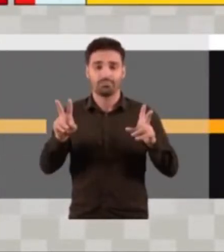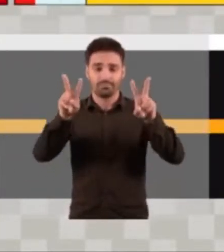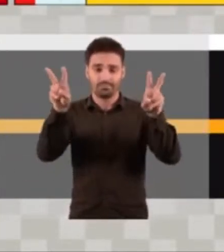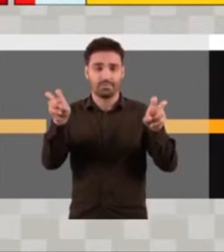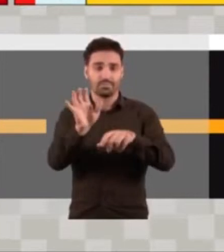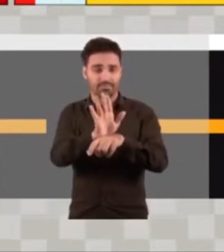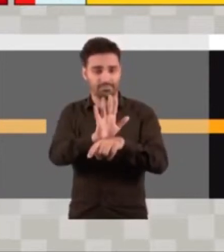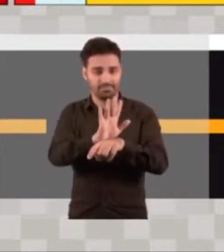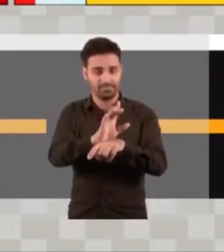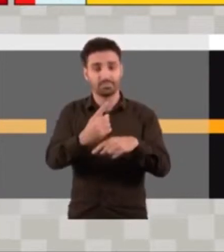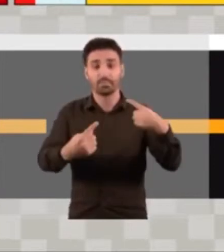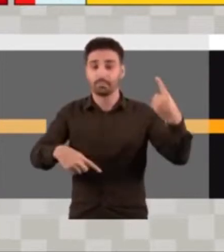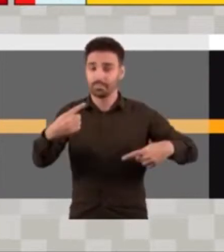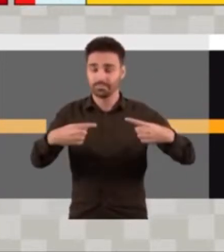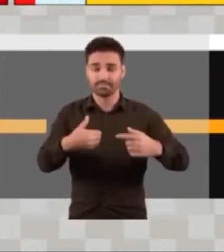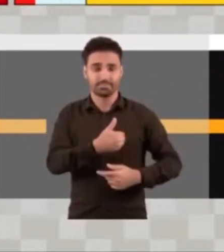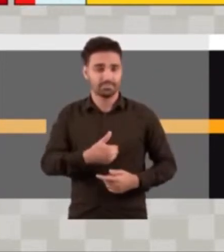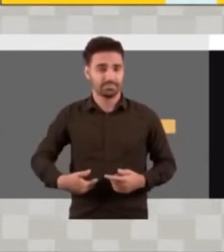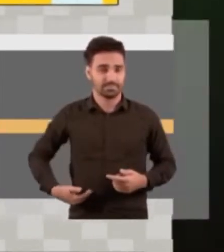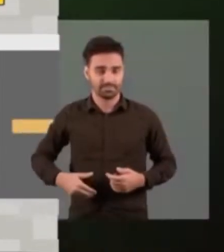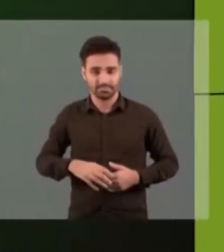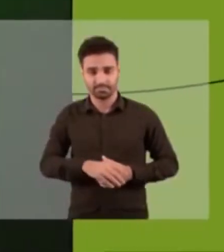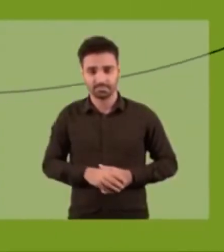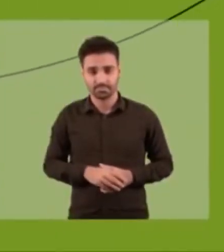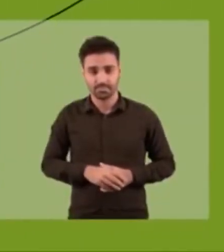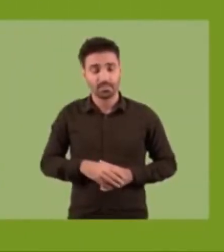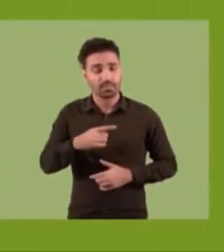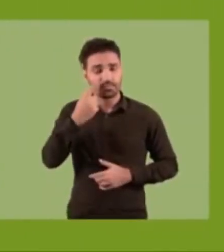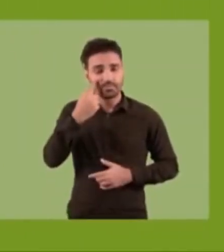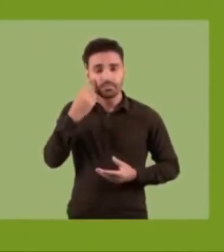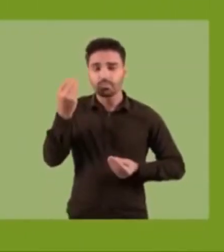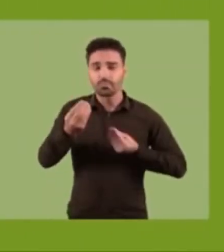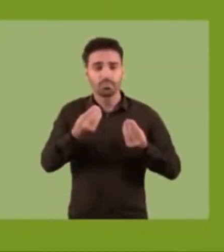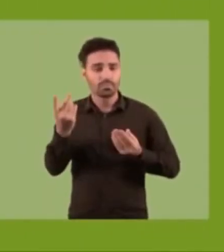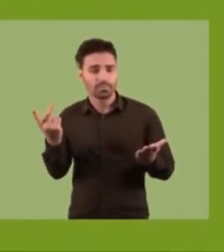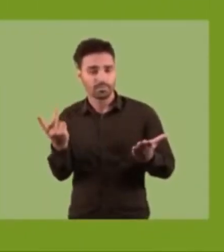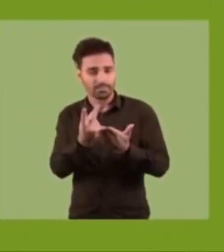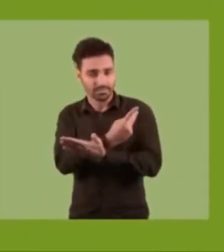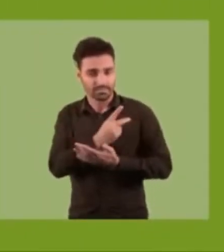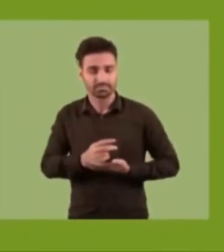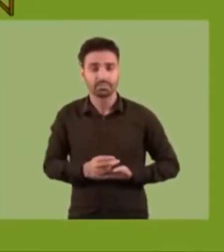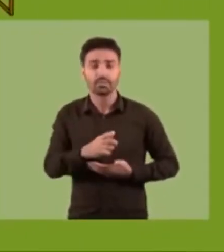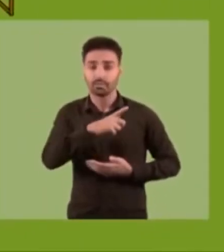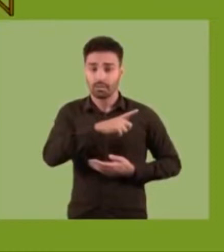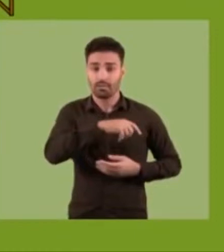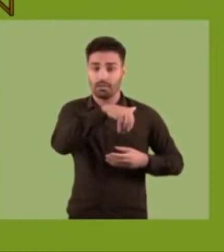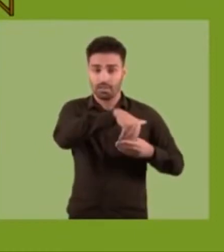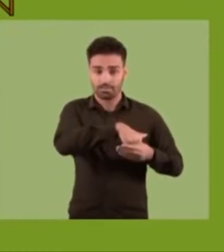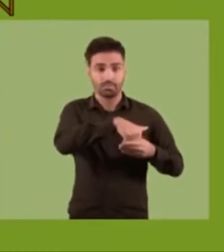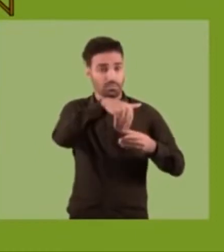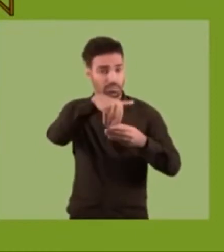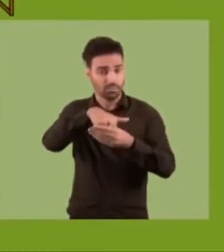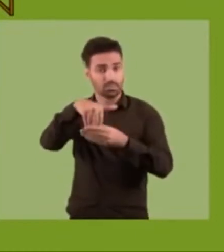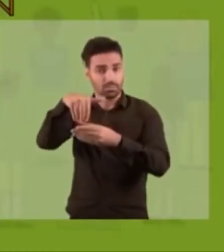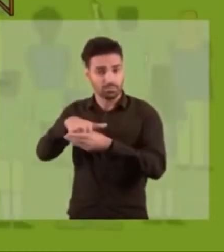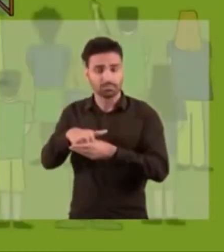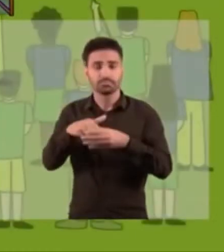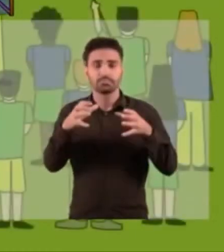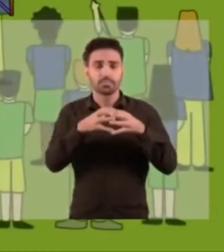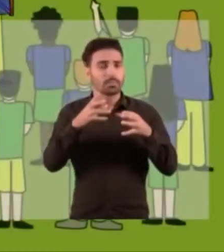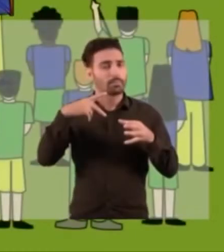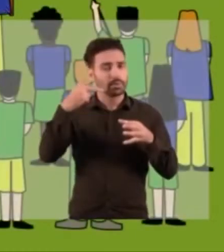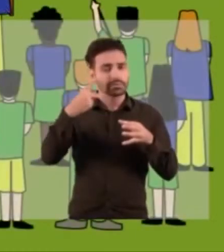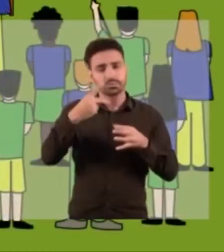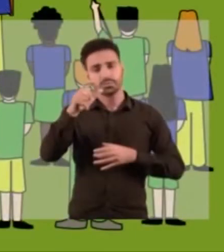vídeo, políticas públicas. Vejamos como elas acontecem. A cada eleição, os partidos e os candidatos se